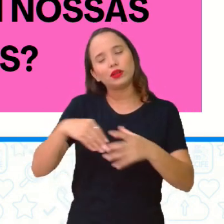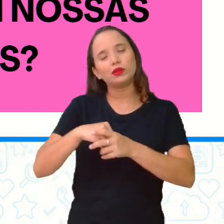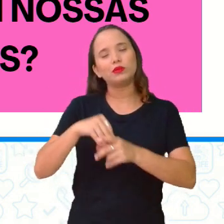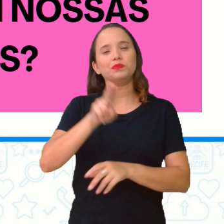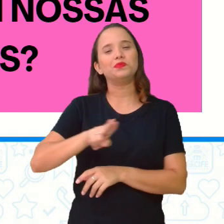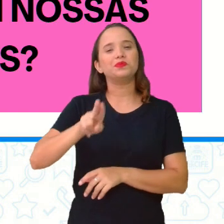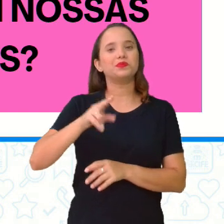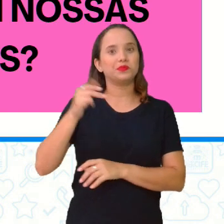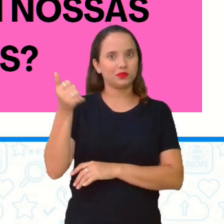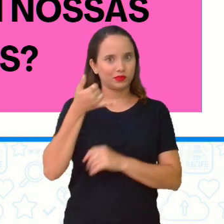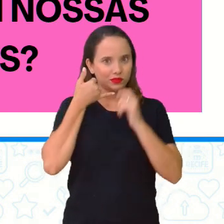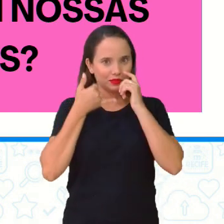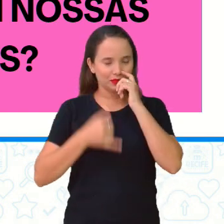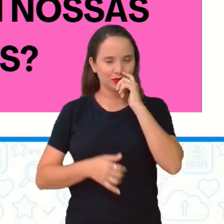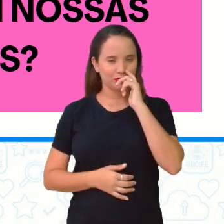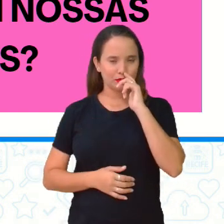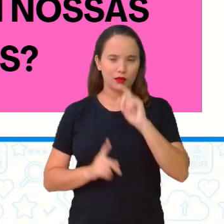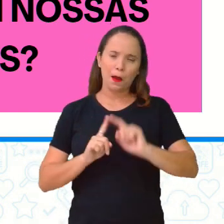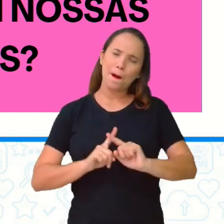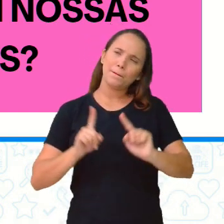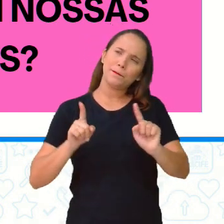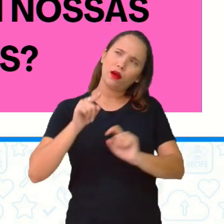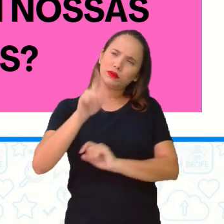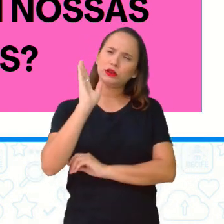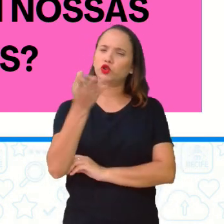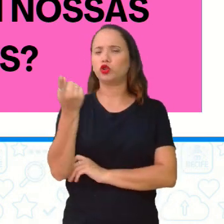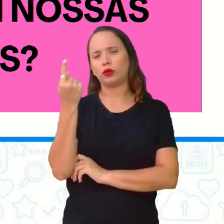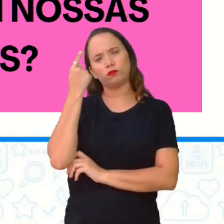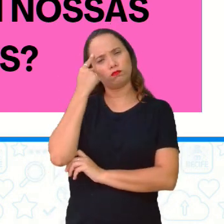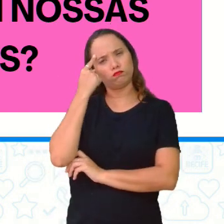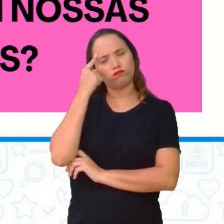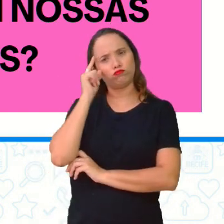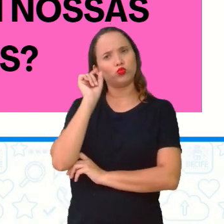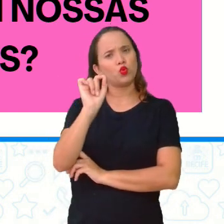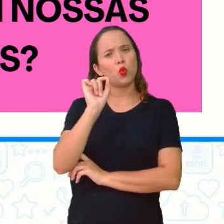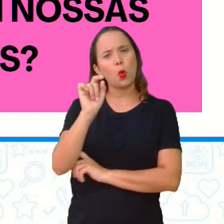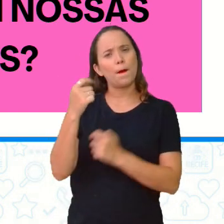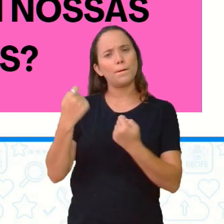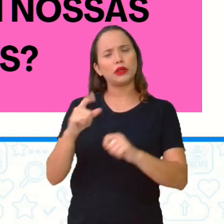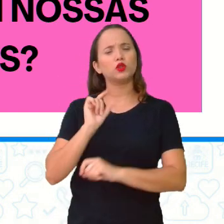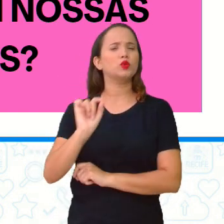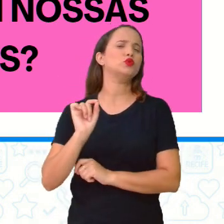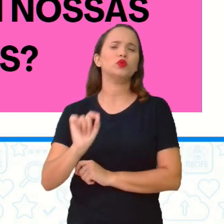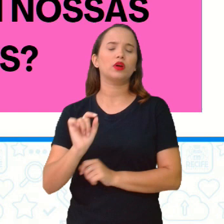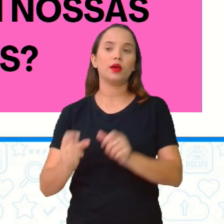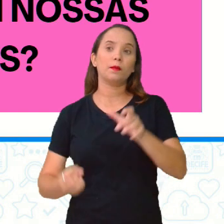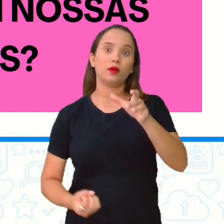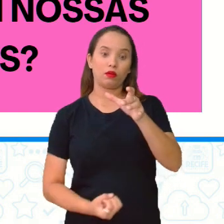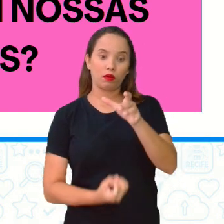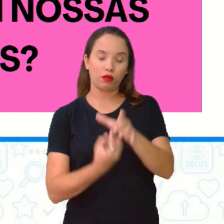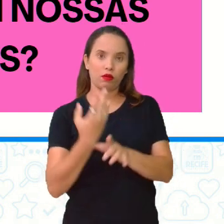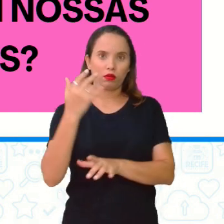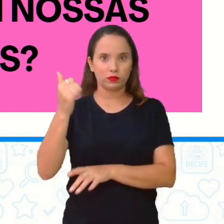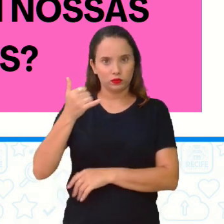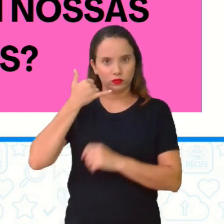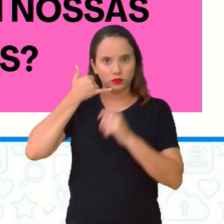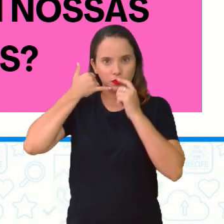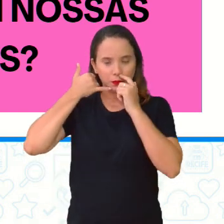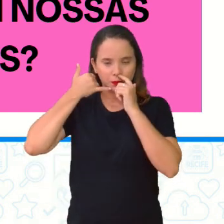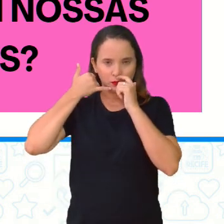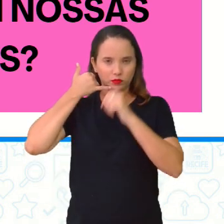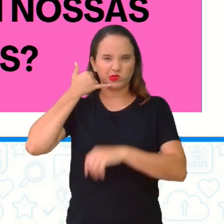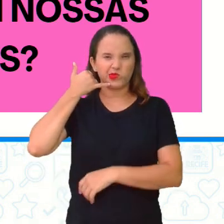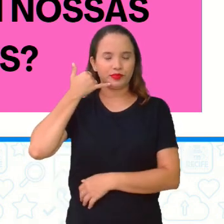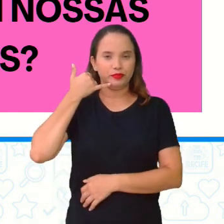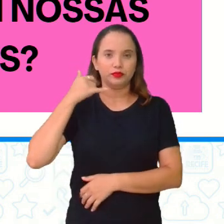pelo celular. Mas você já parou para pensar o que é preciso para produzir um celular